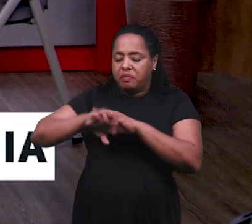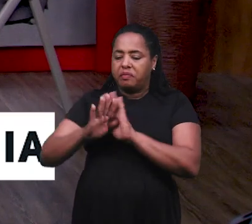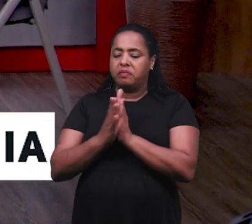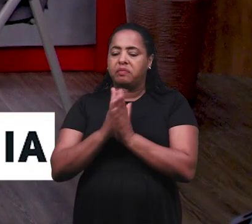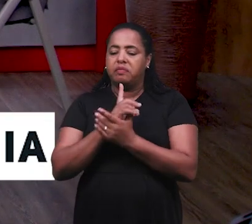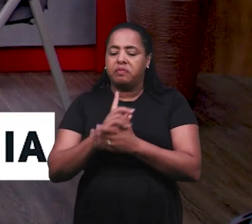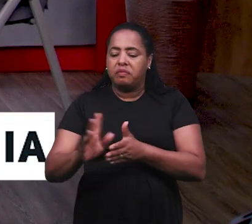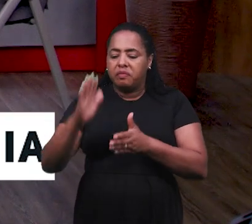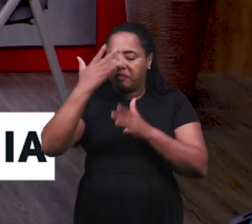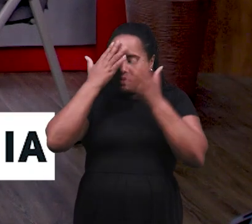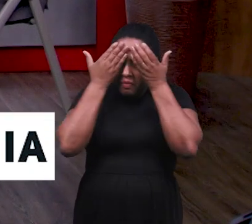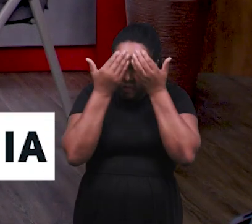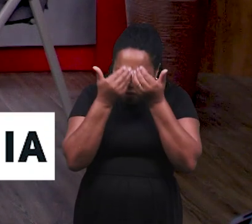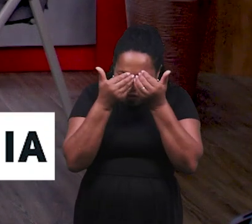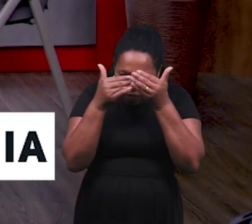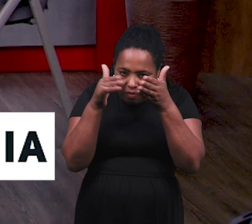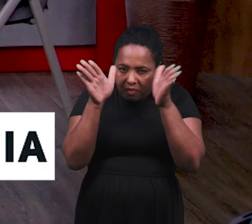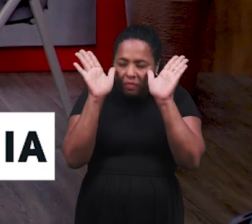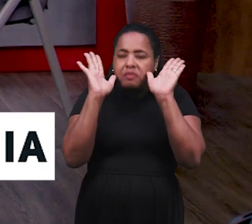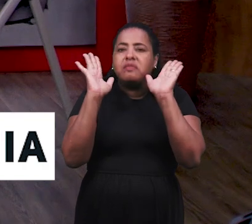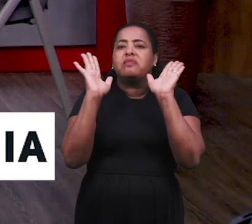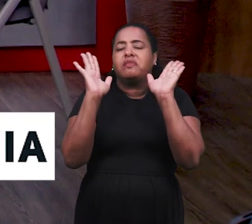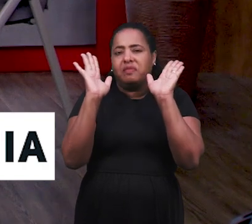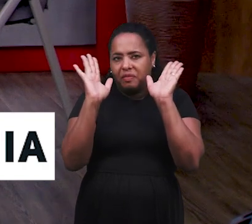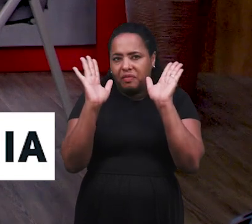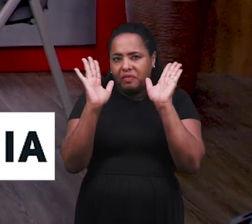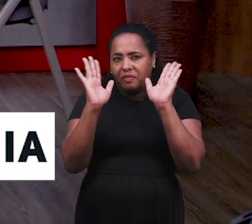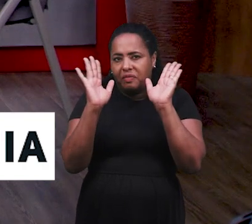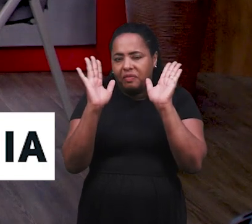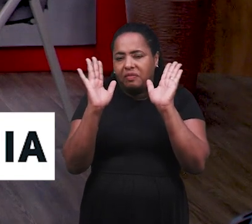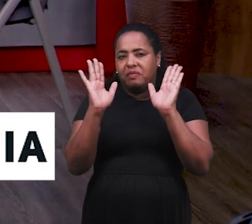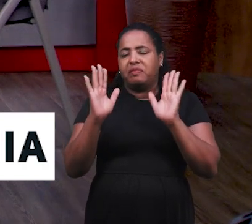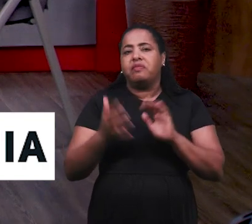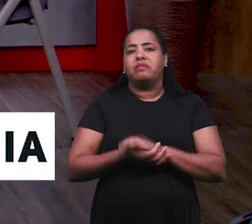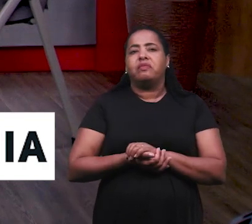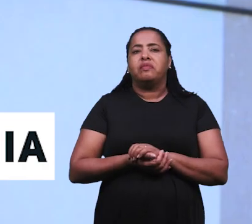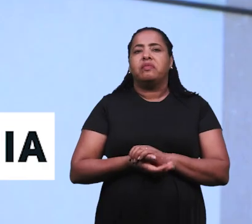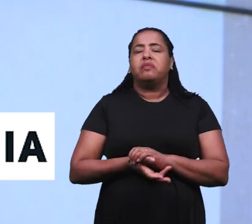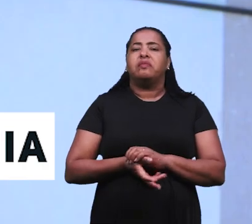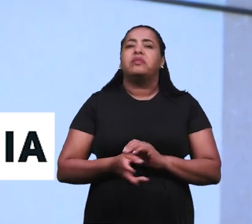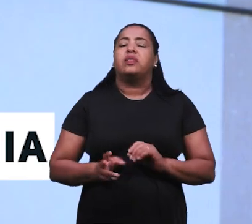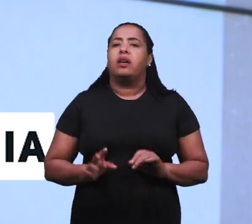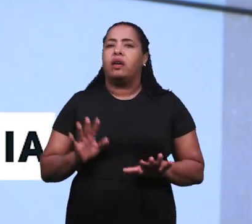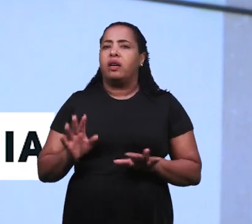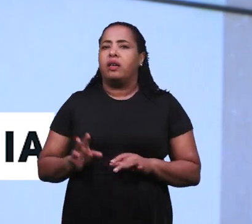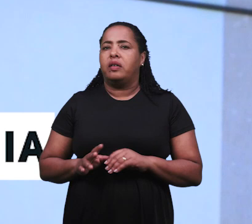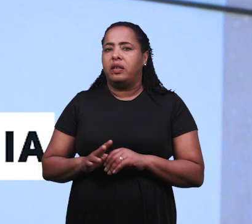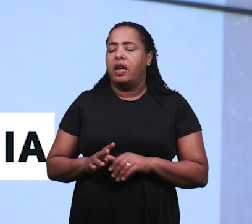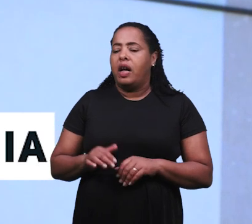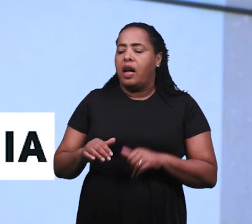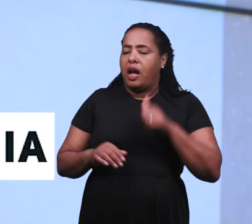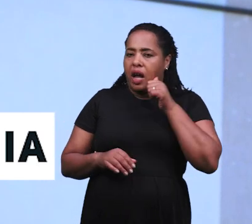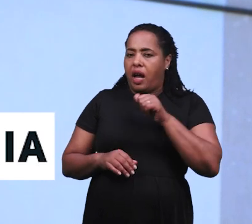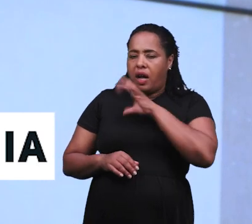entendimento se abriu, né? Eu vou usar só a expressão desse caso que eu estou mencionando assim superficialmente. O pastor, adolescente, né? Uma